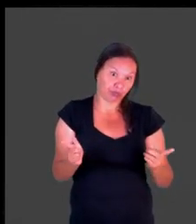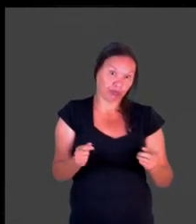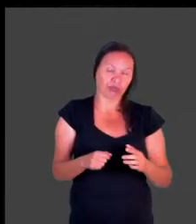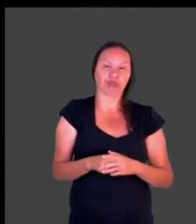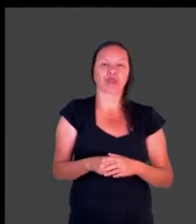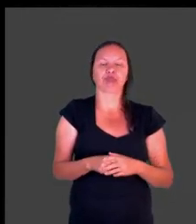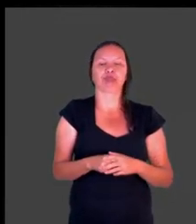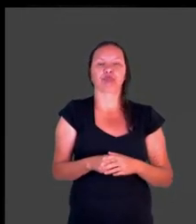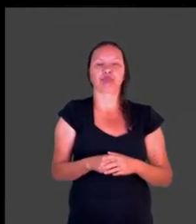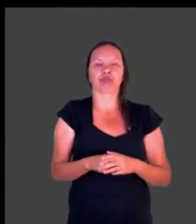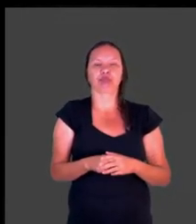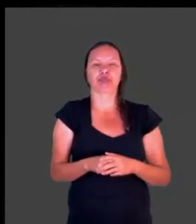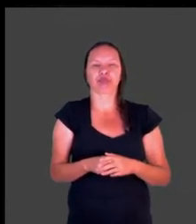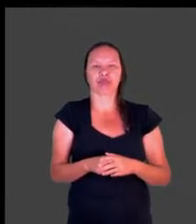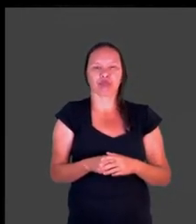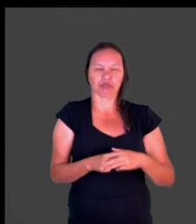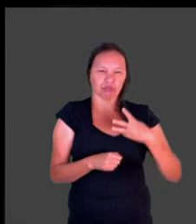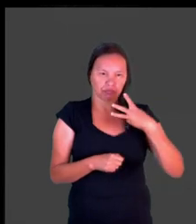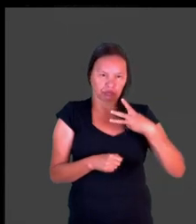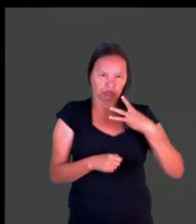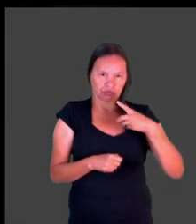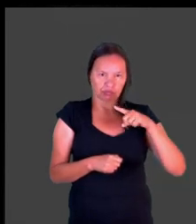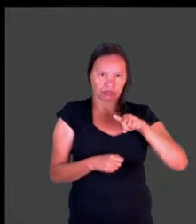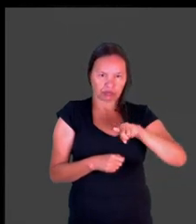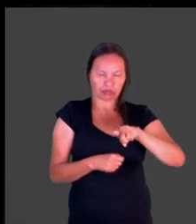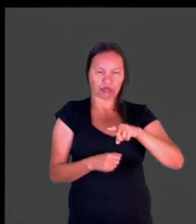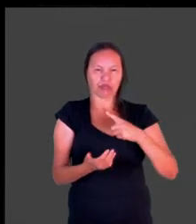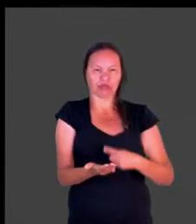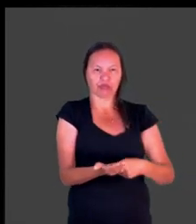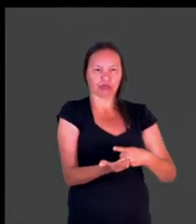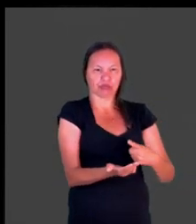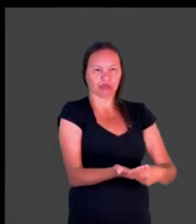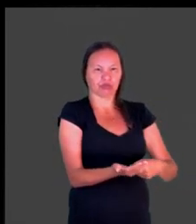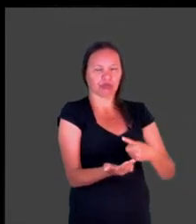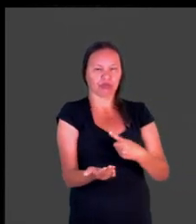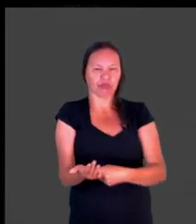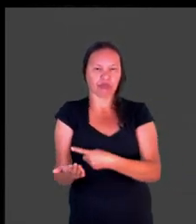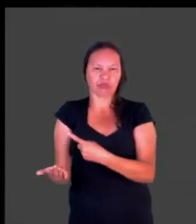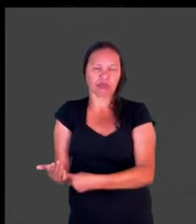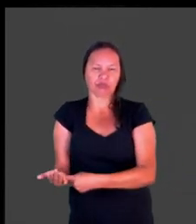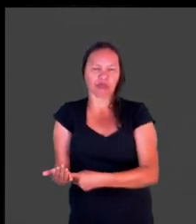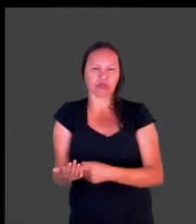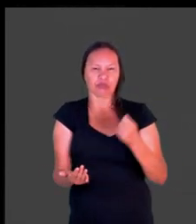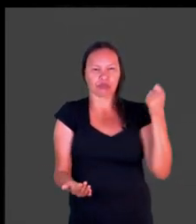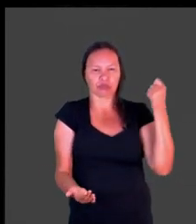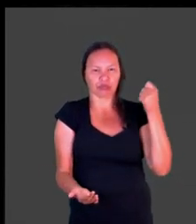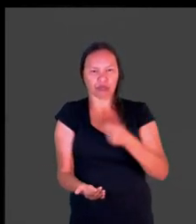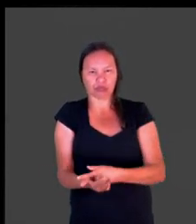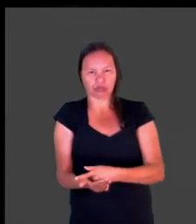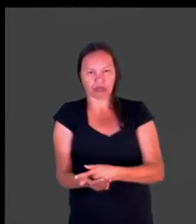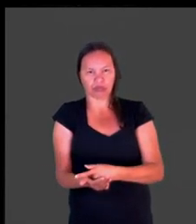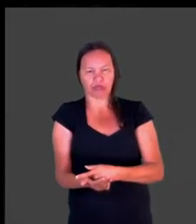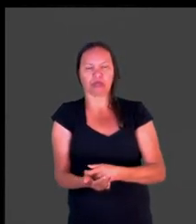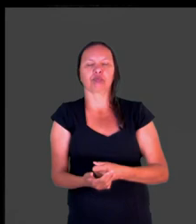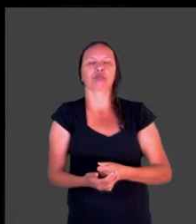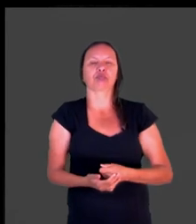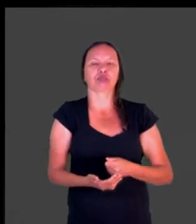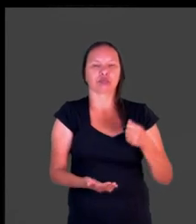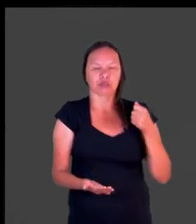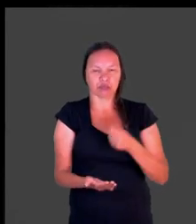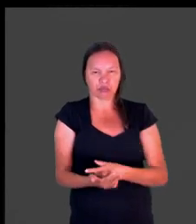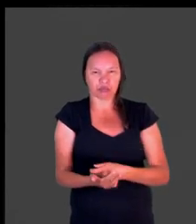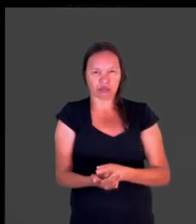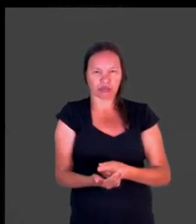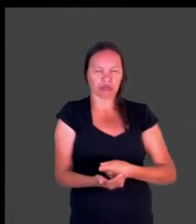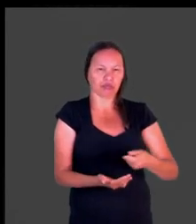basicamente Acho que são três pontos nesse acordo que é a compra da Agricultura a a a distribuição